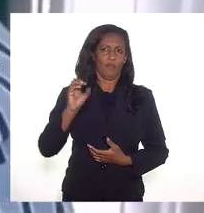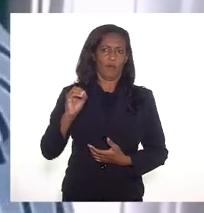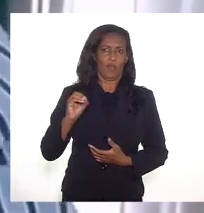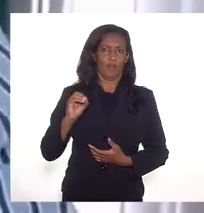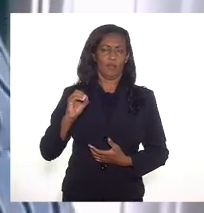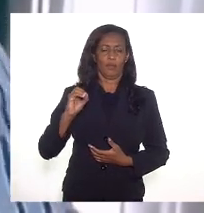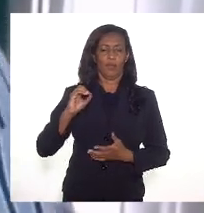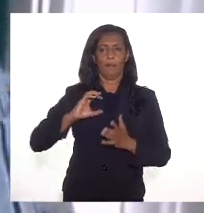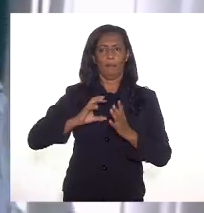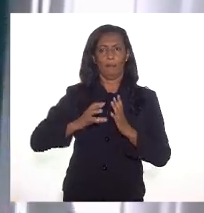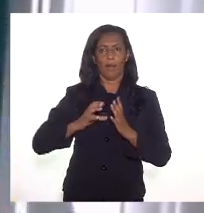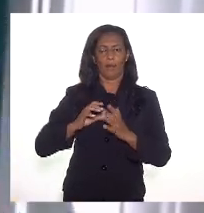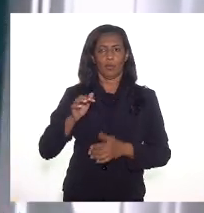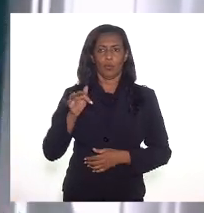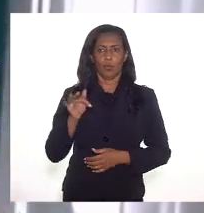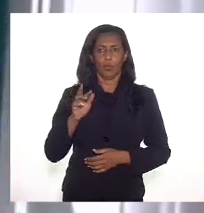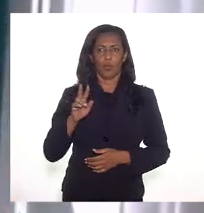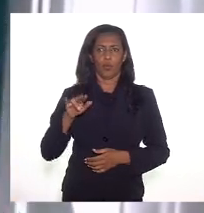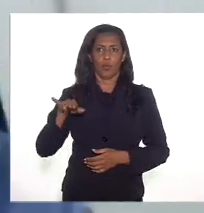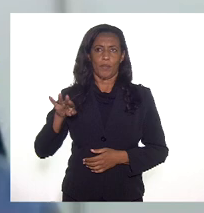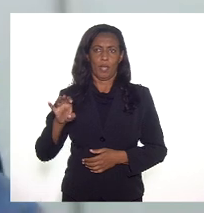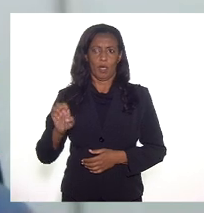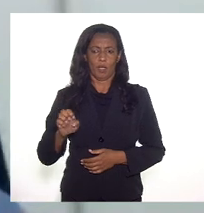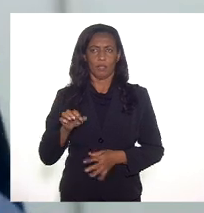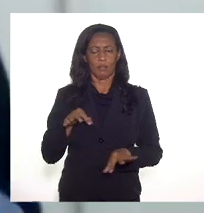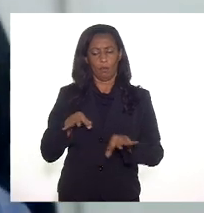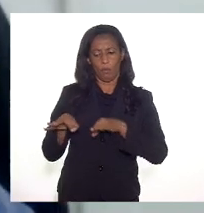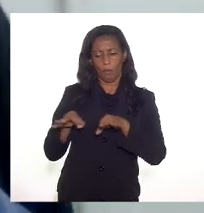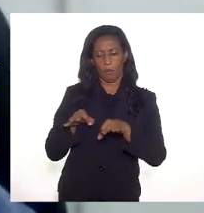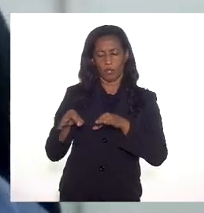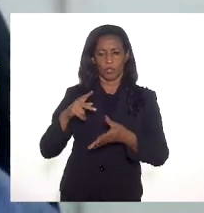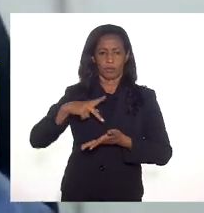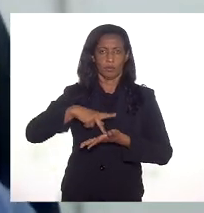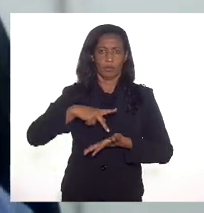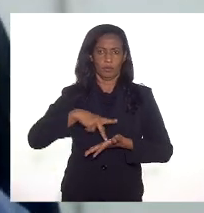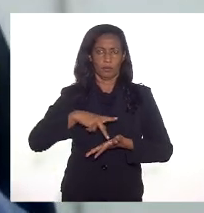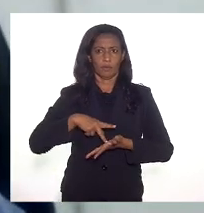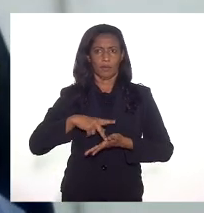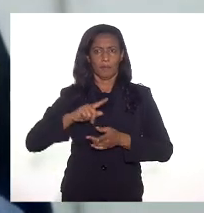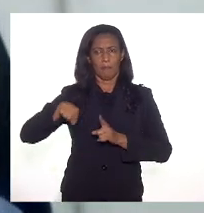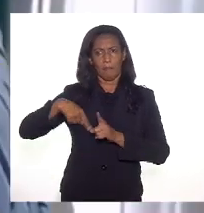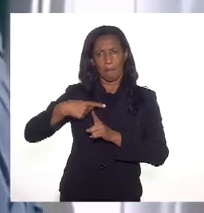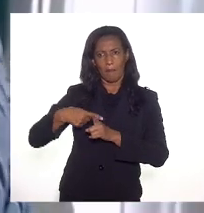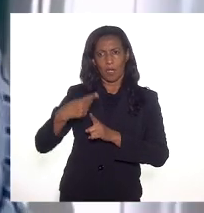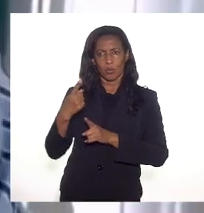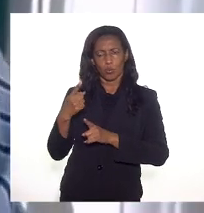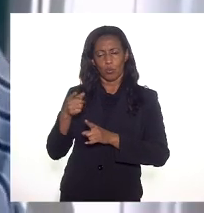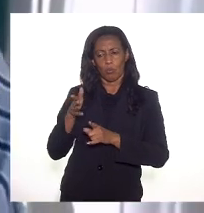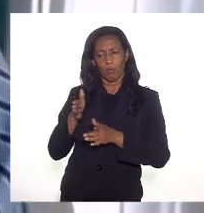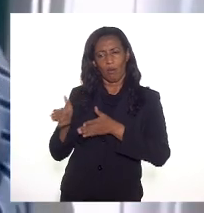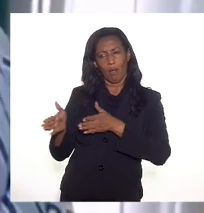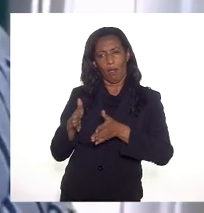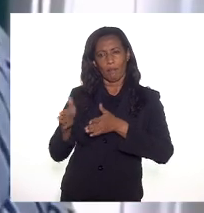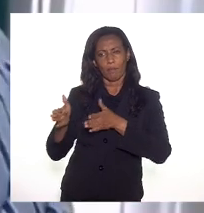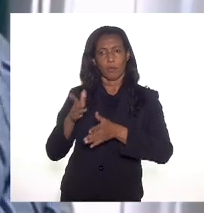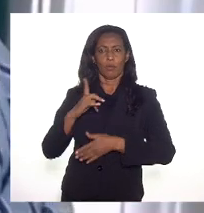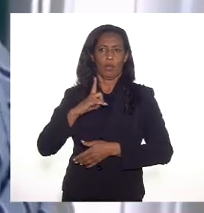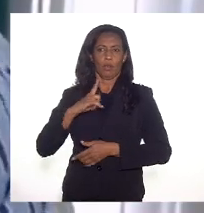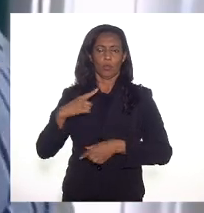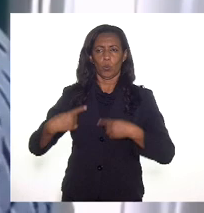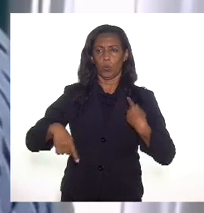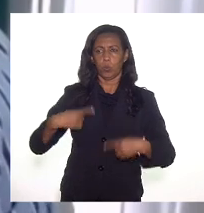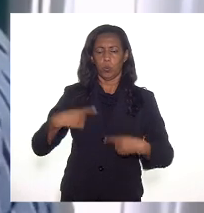Parlamento Fluminense com um projeto que é, na verdade, mais uma alternativa que nós temos